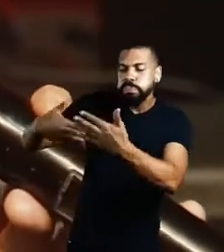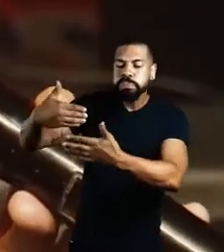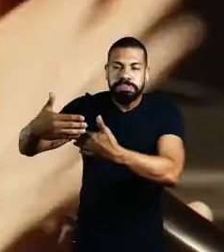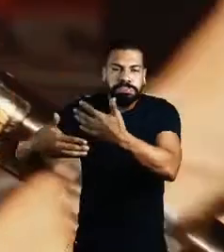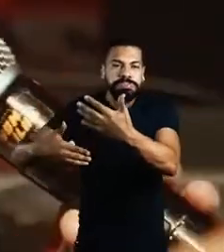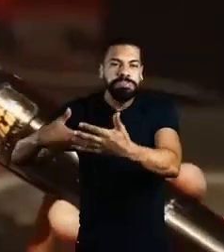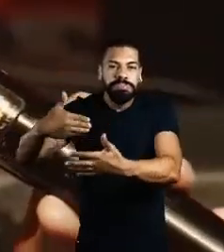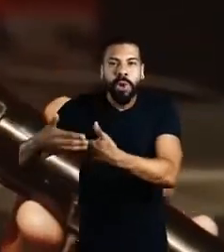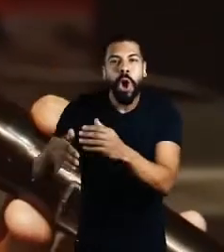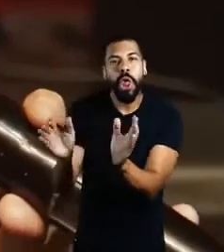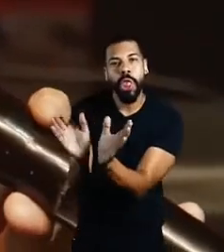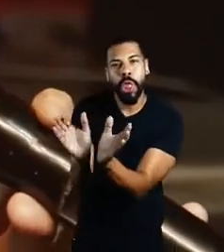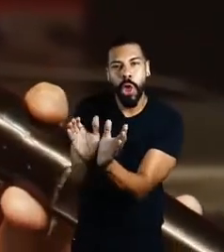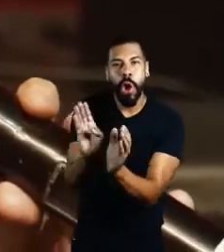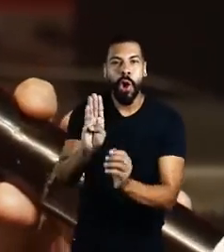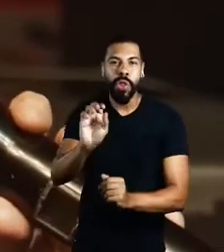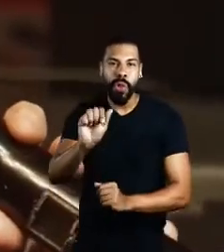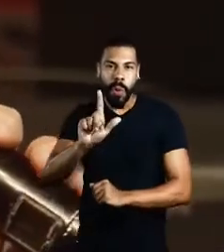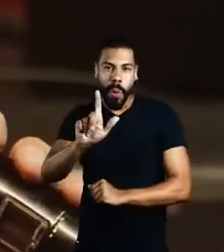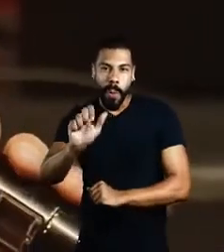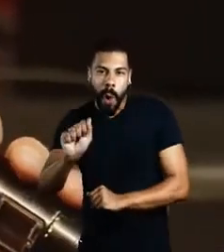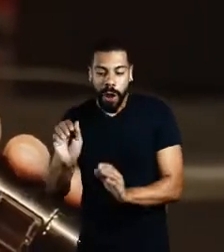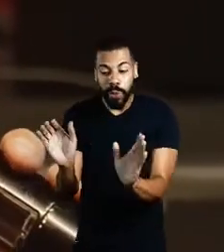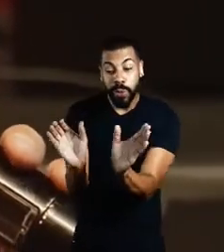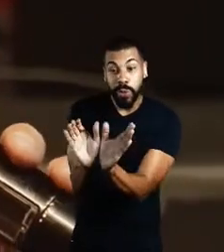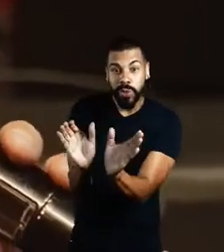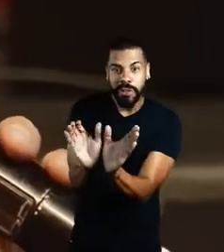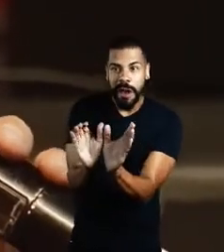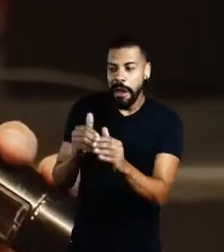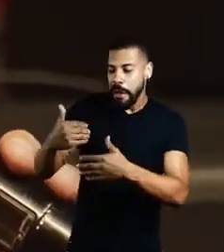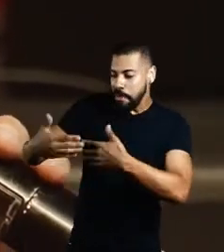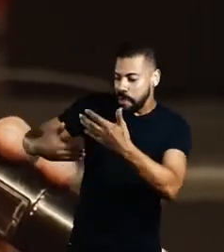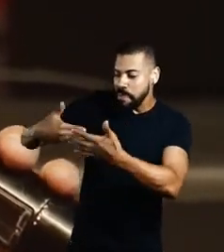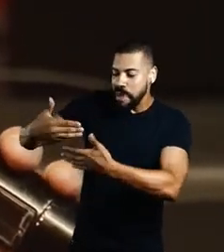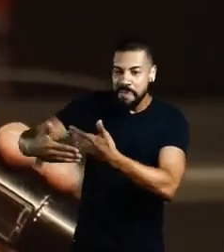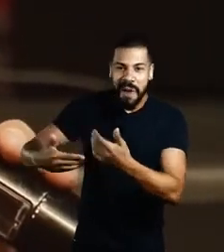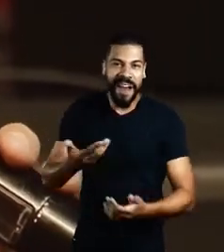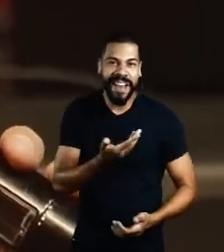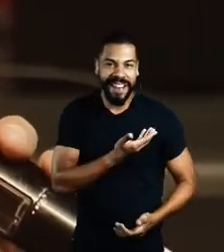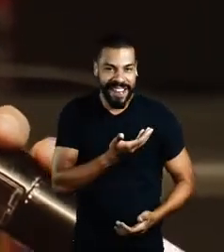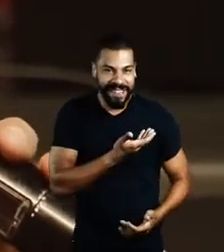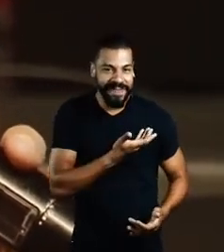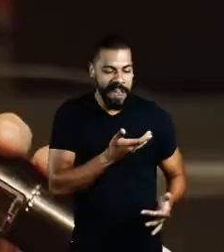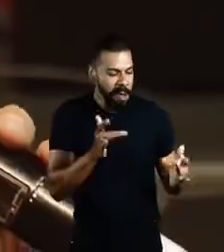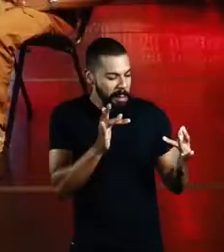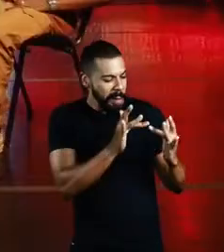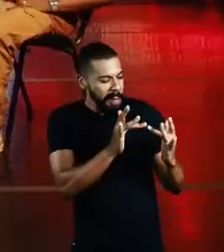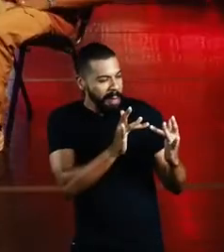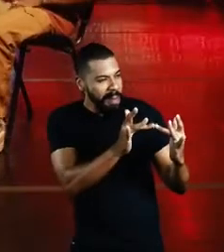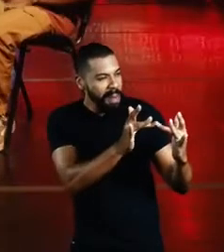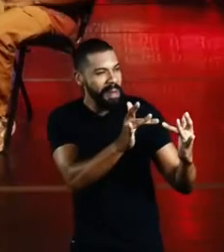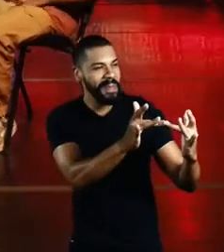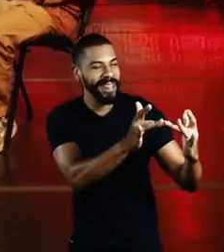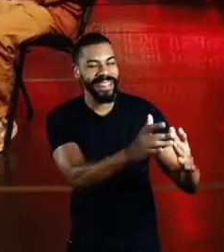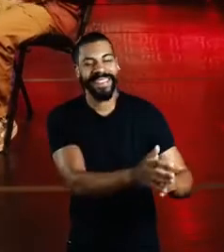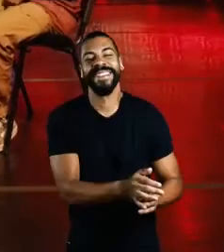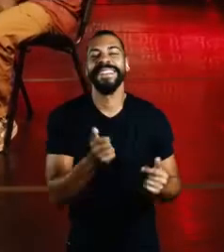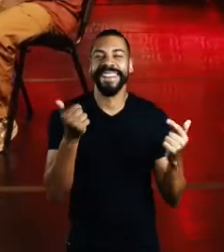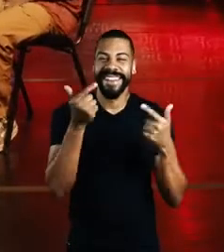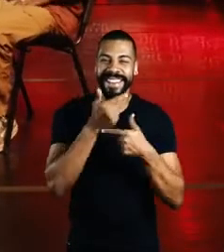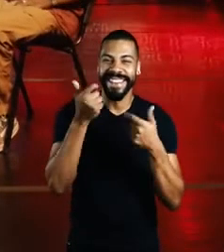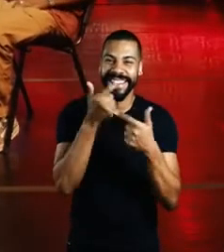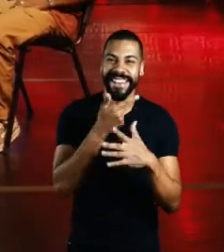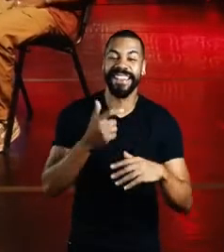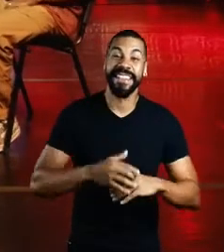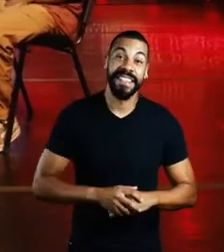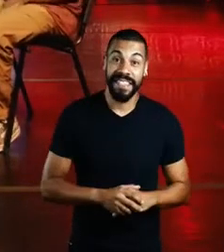né? Do Bola também, que era o dono da equipe. A gente ficou amigo por causa do Cutie Pie do One Way. Isso. Aí comecei a...